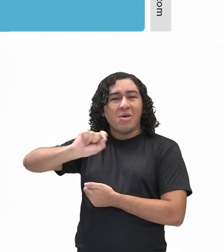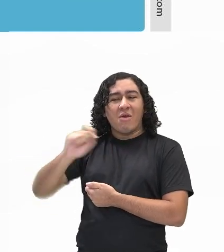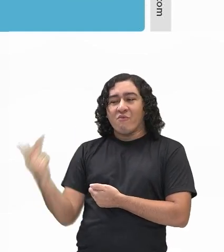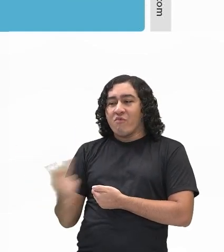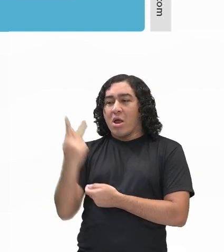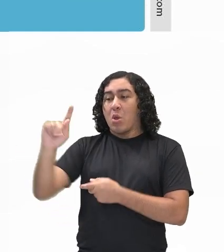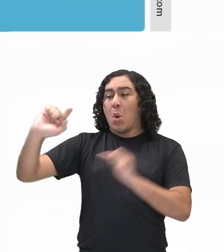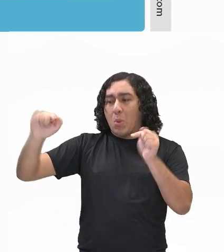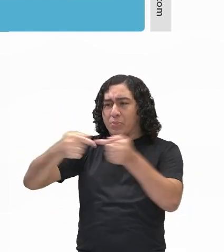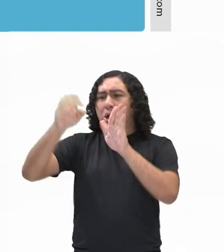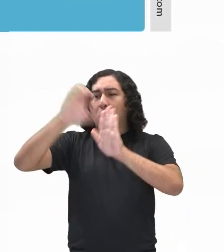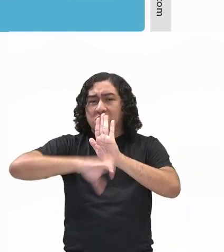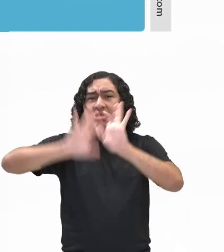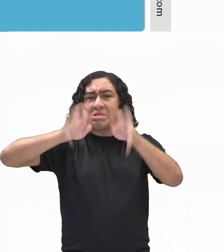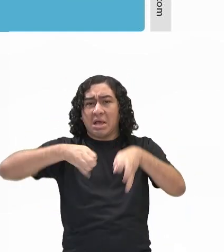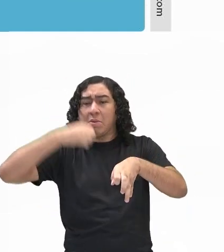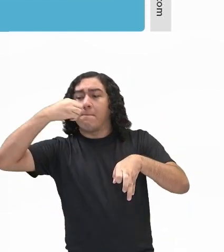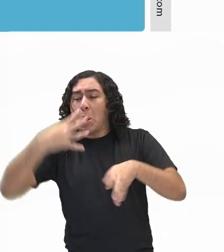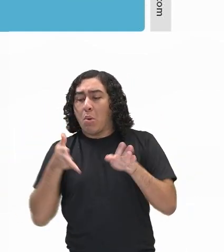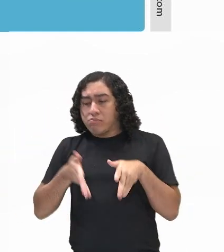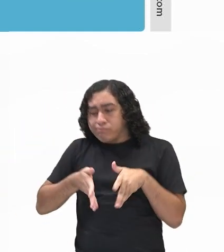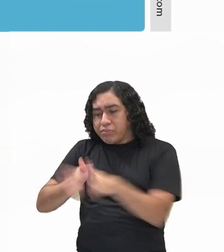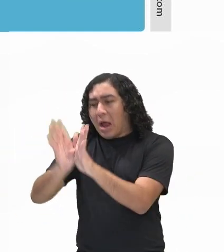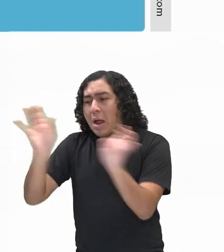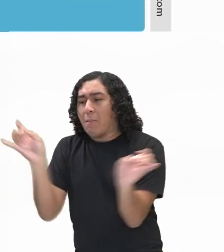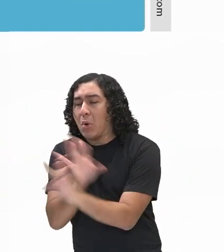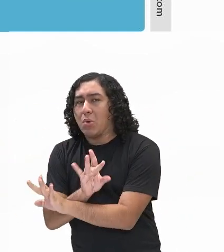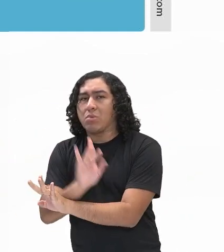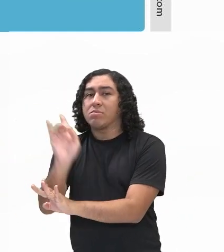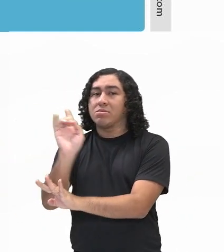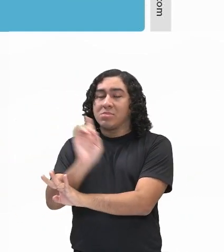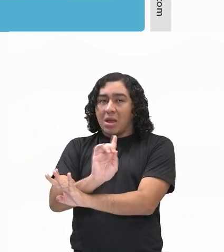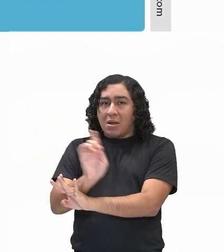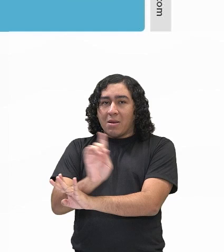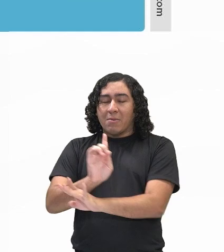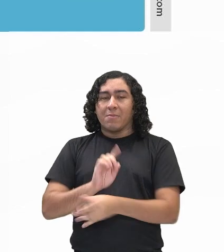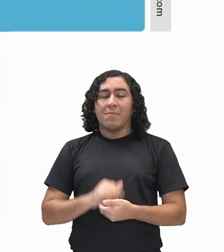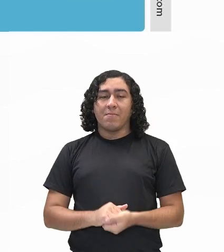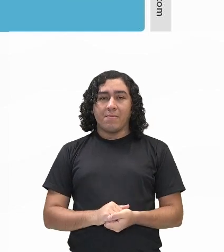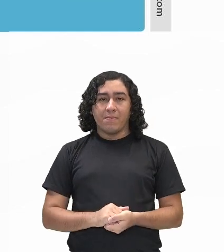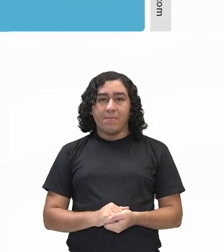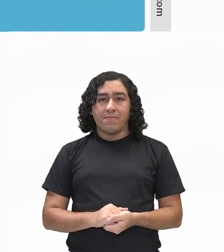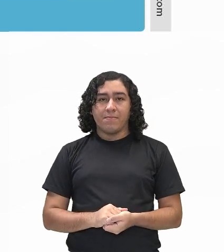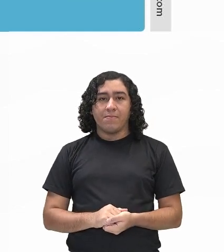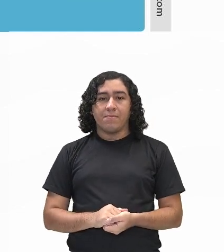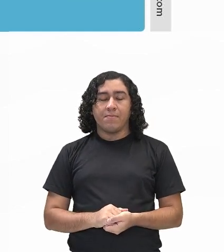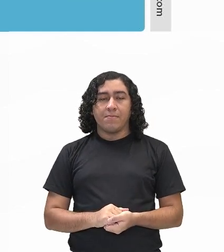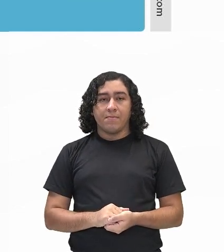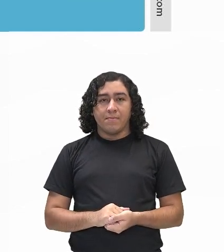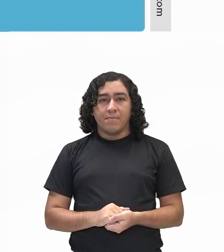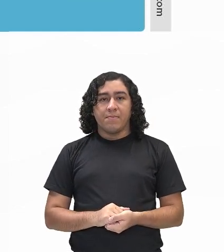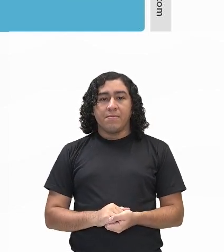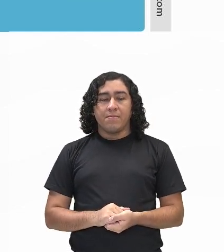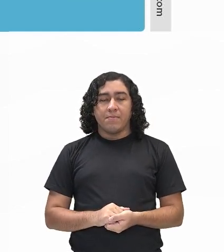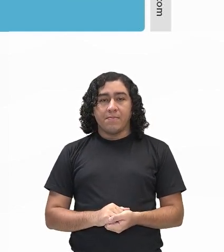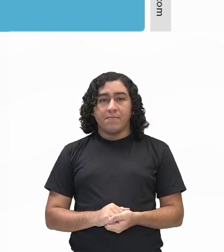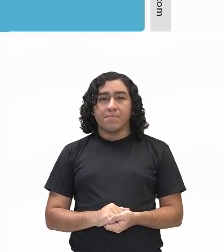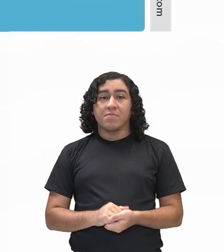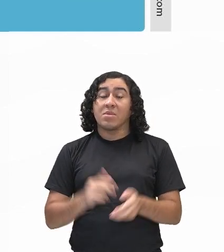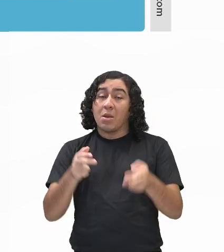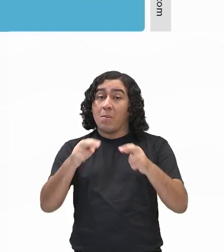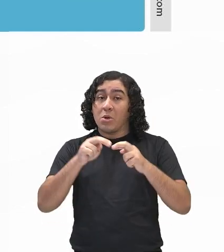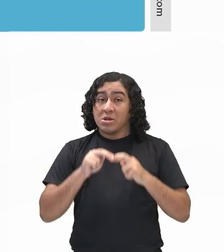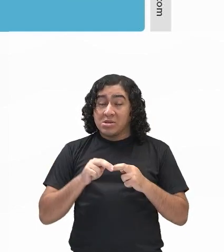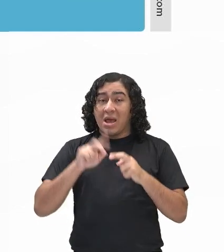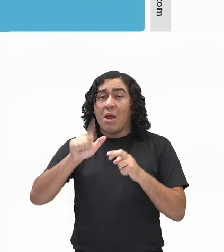coisa boa, né? Então é isso que é importante perceber, tá bom? Que a pergunta que nós fazemos é,